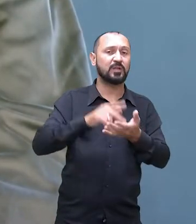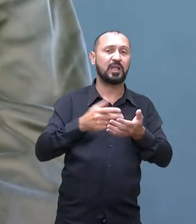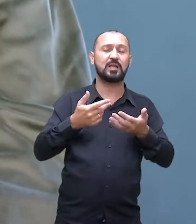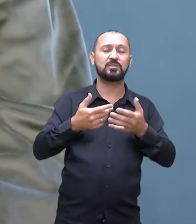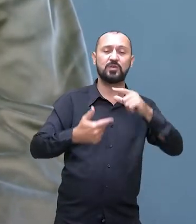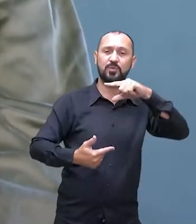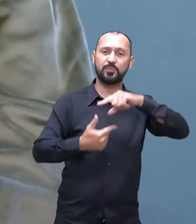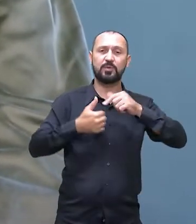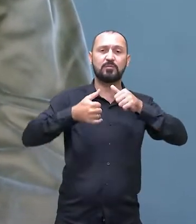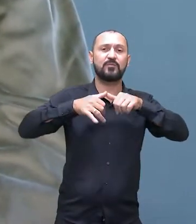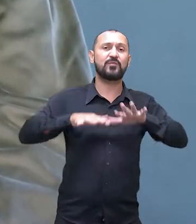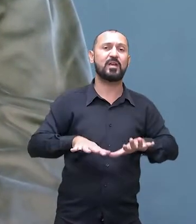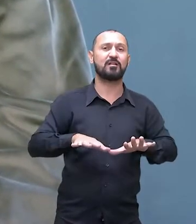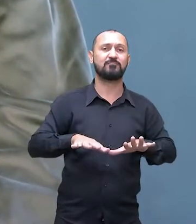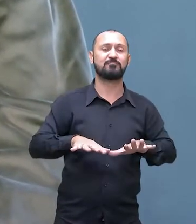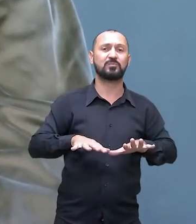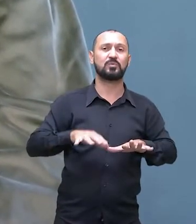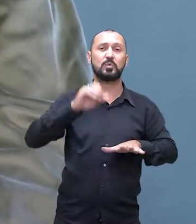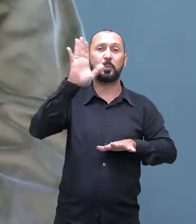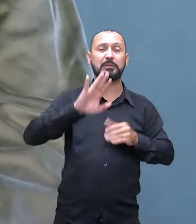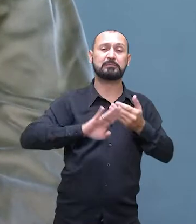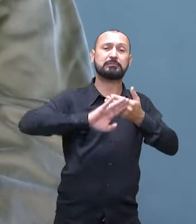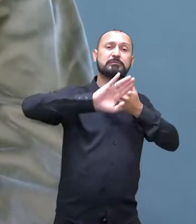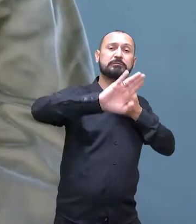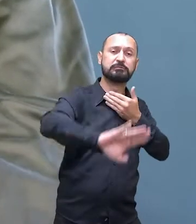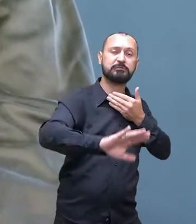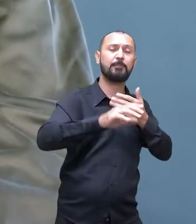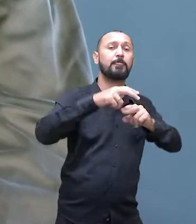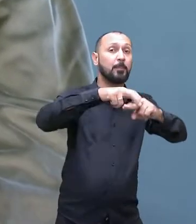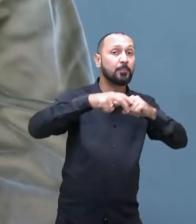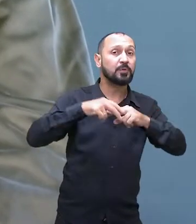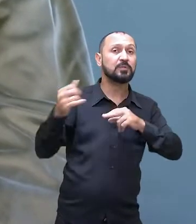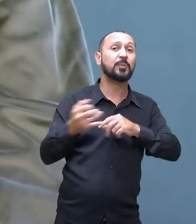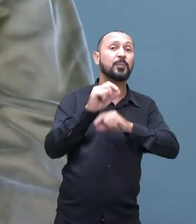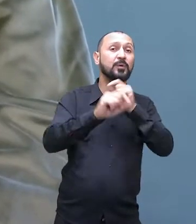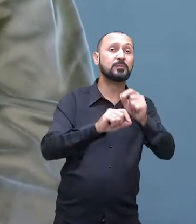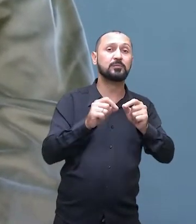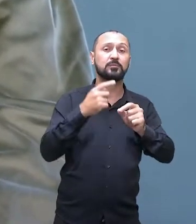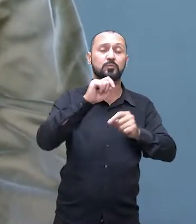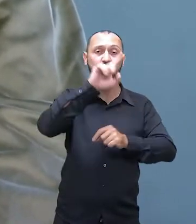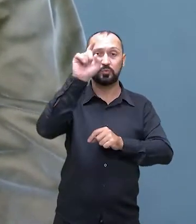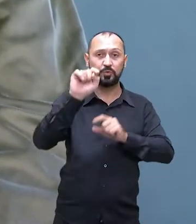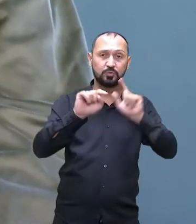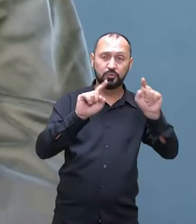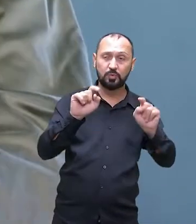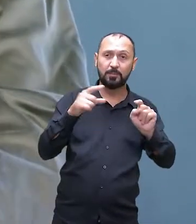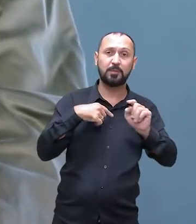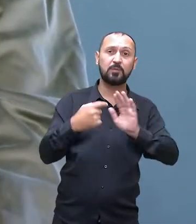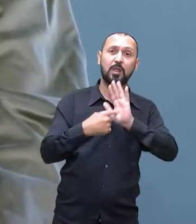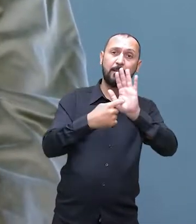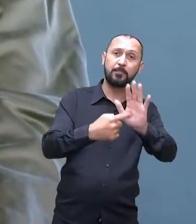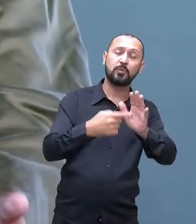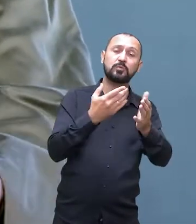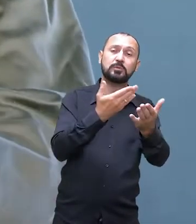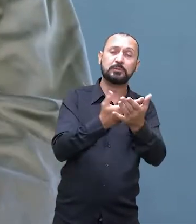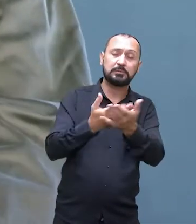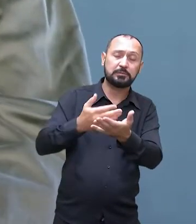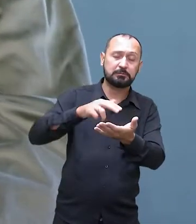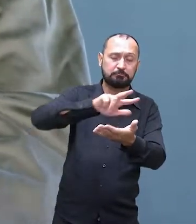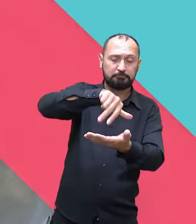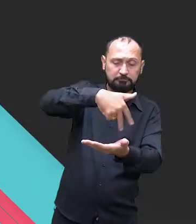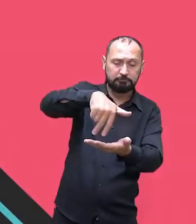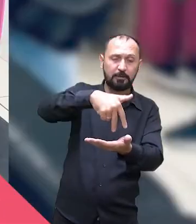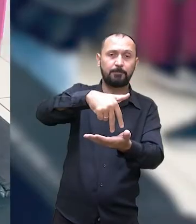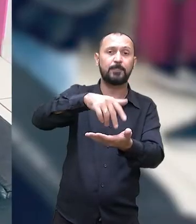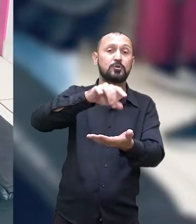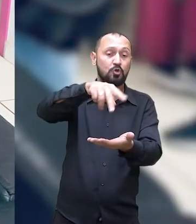isolado realmente do restante do Brasil. Então, para mim, a importância da ginga além dos questionamentos que ela levanta com seus